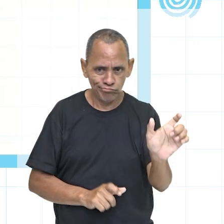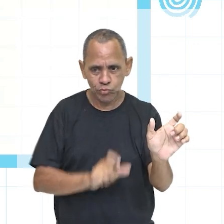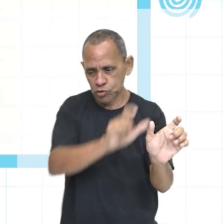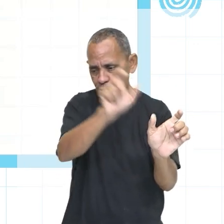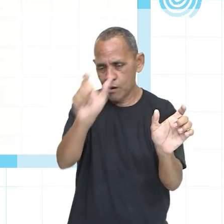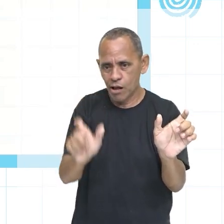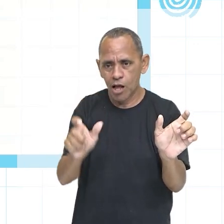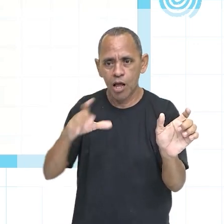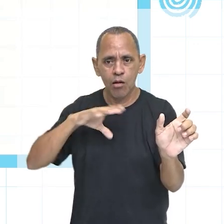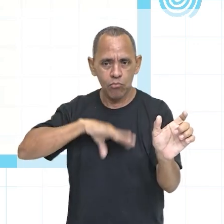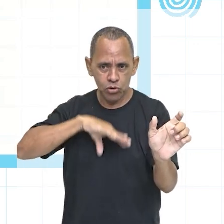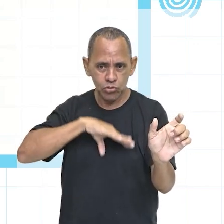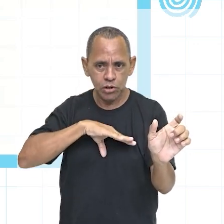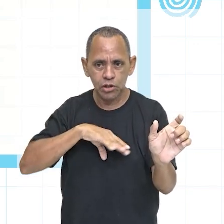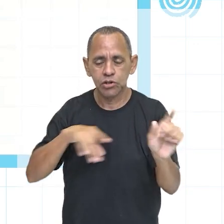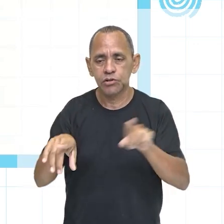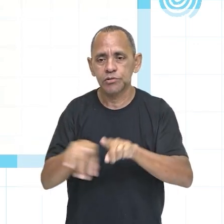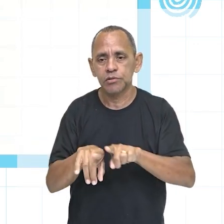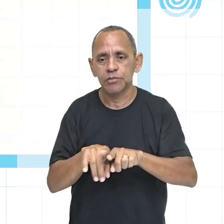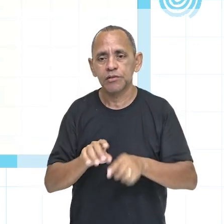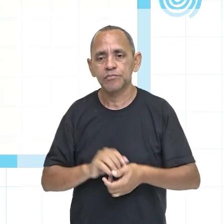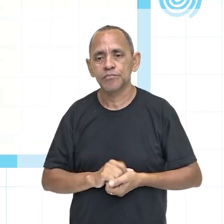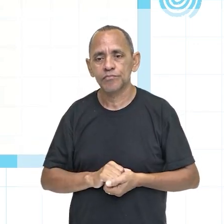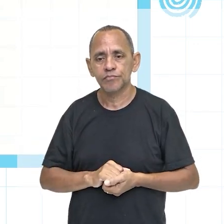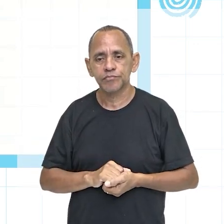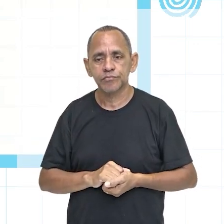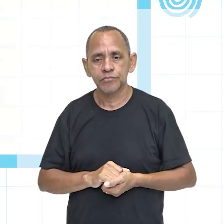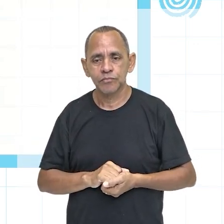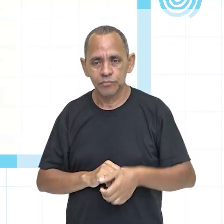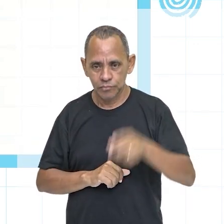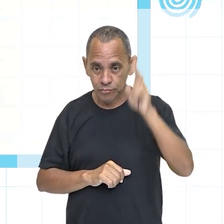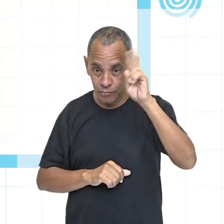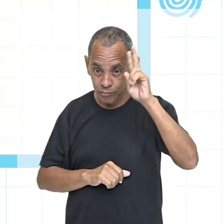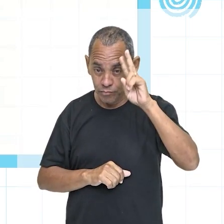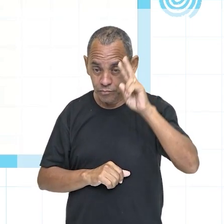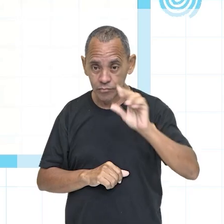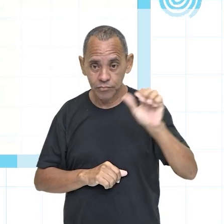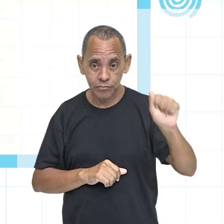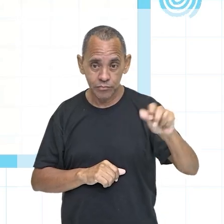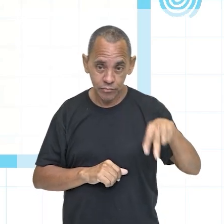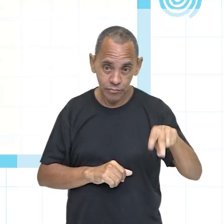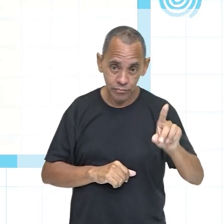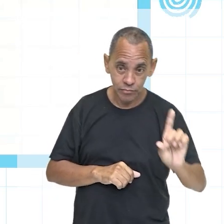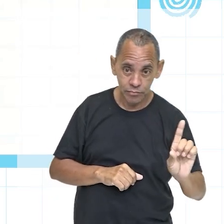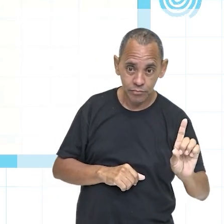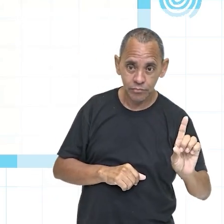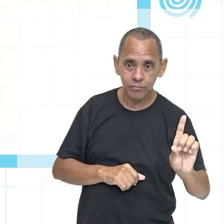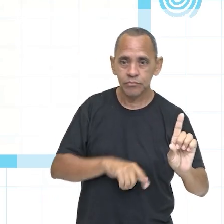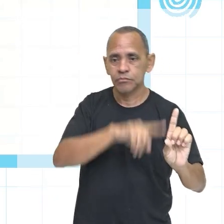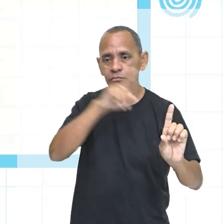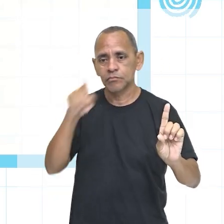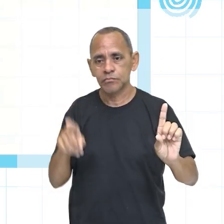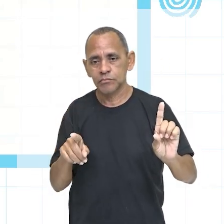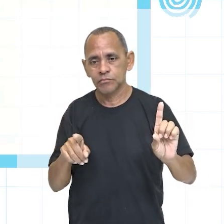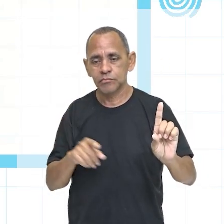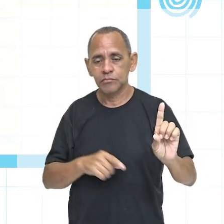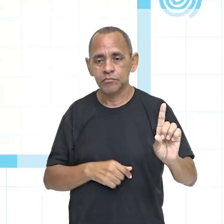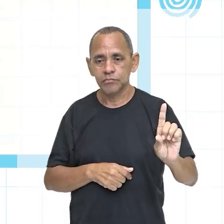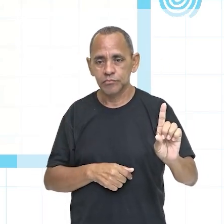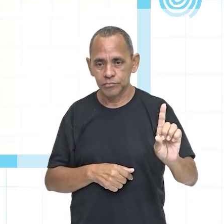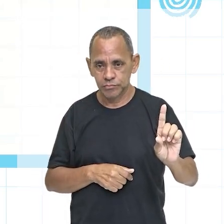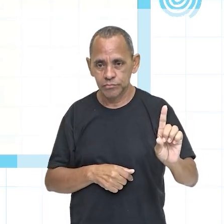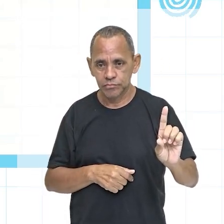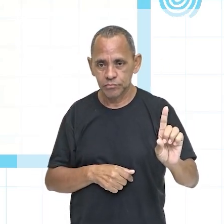adição, que é o que vocês viram lá no exemplo, que é o and, certo? Um outro exemplo de adição, vamos ver